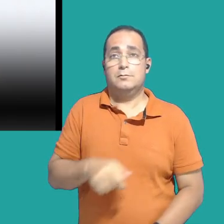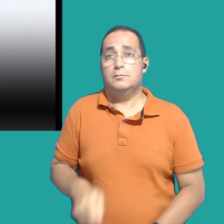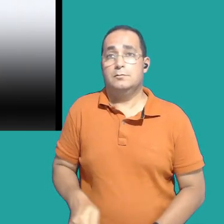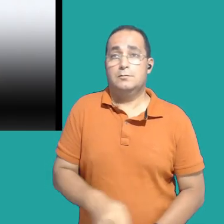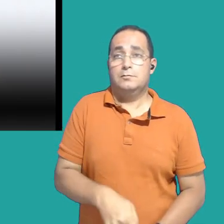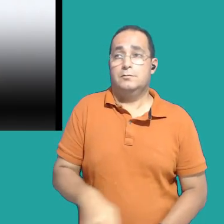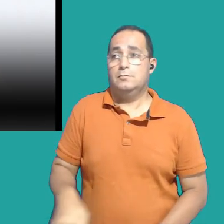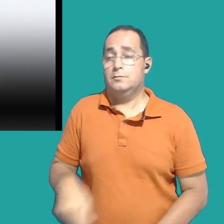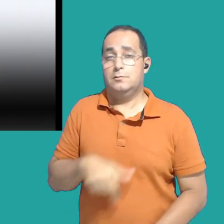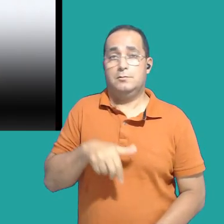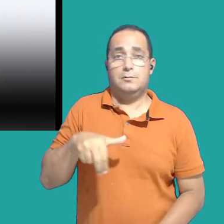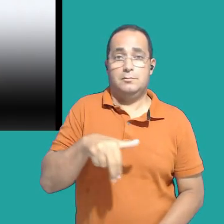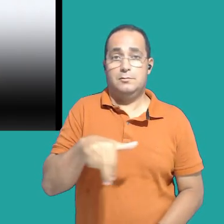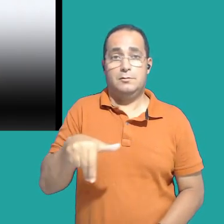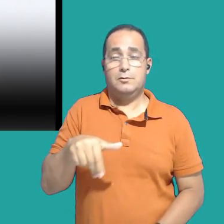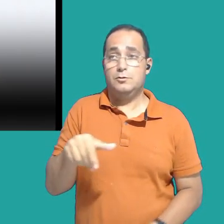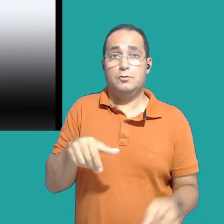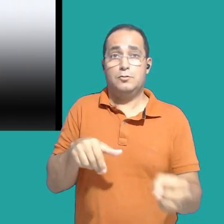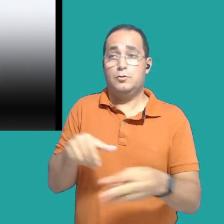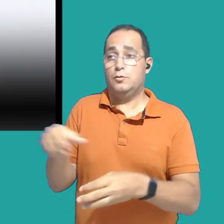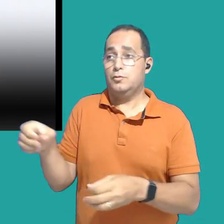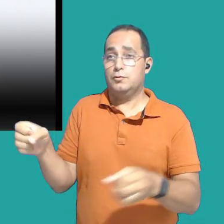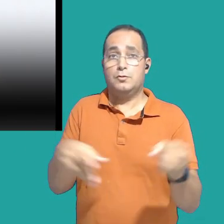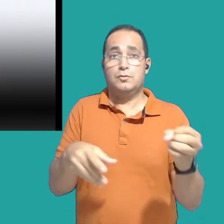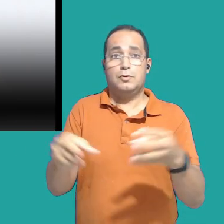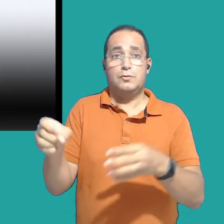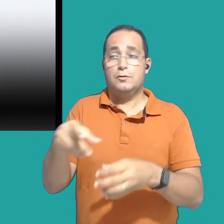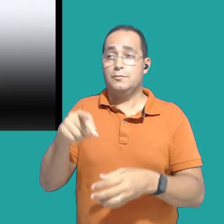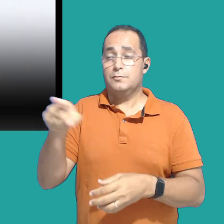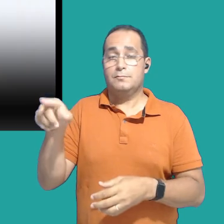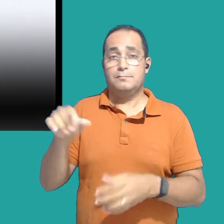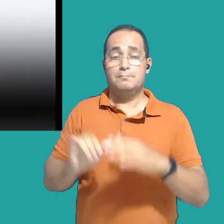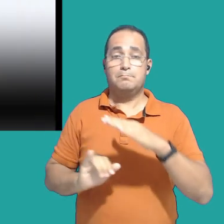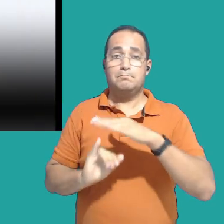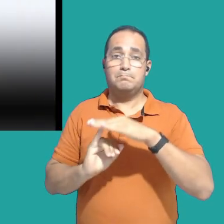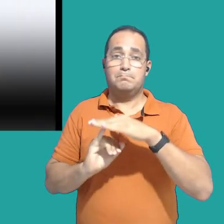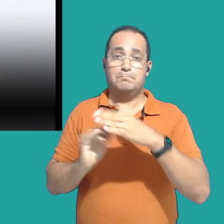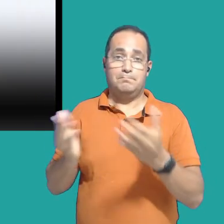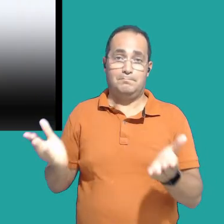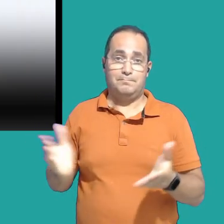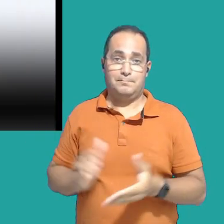cego da instituição, então era tudo novo.